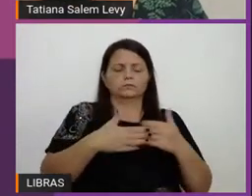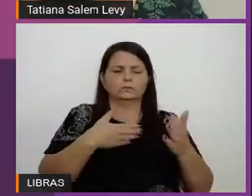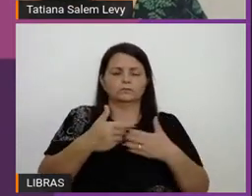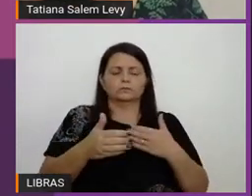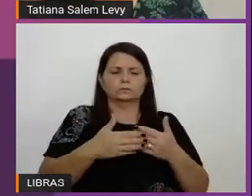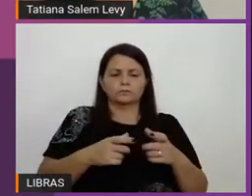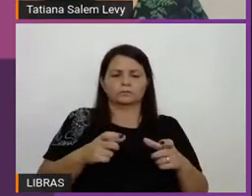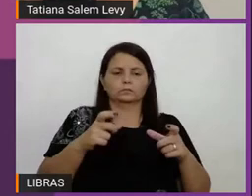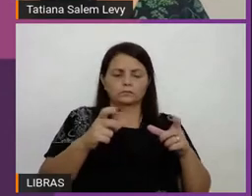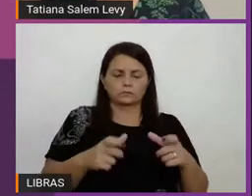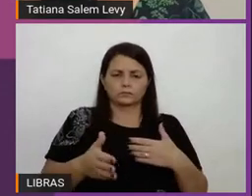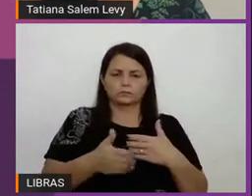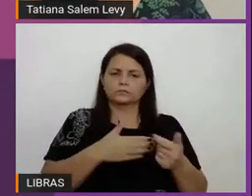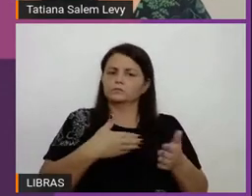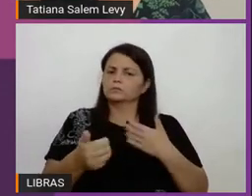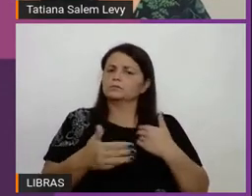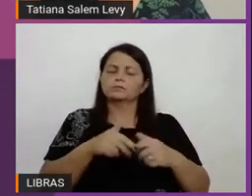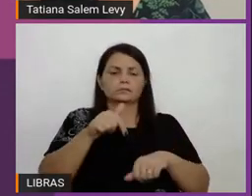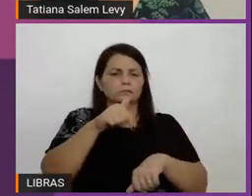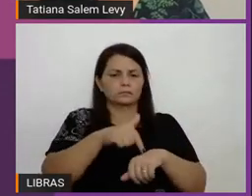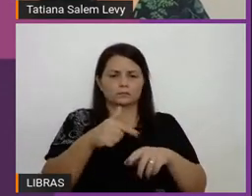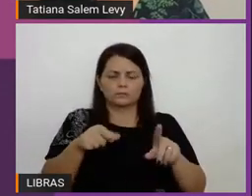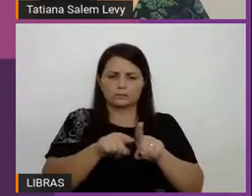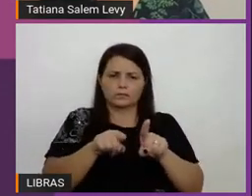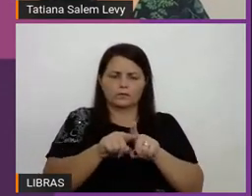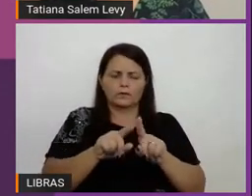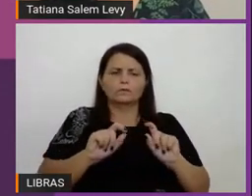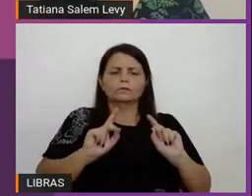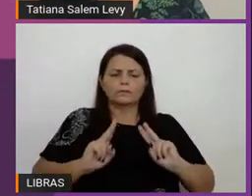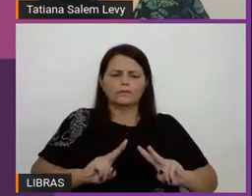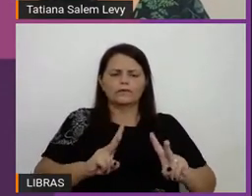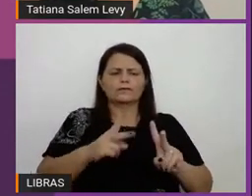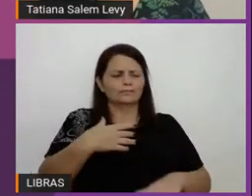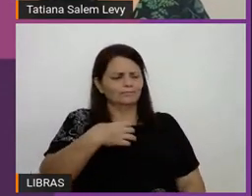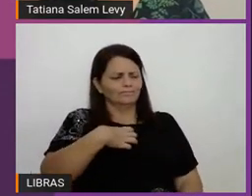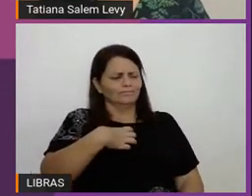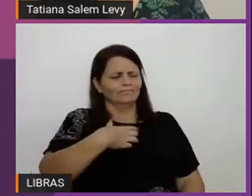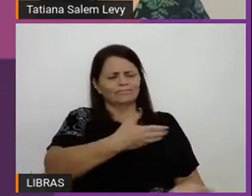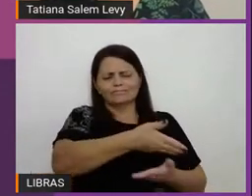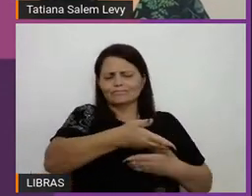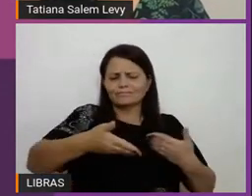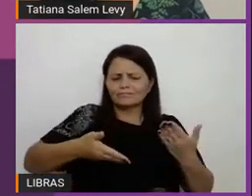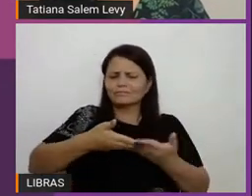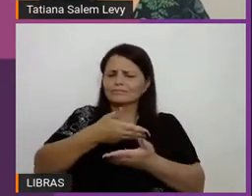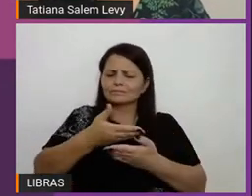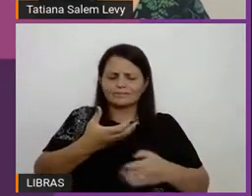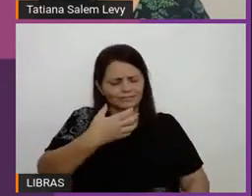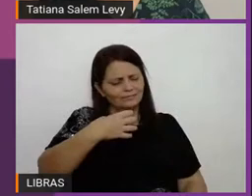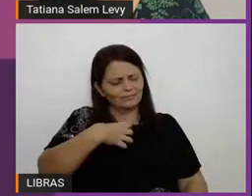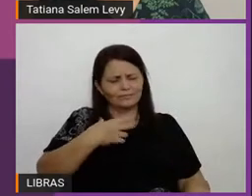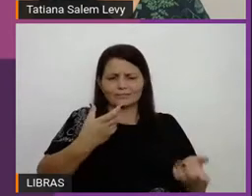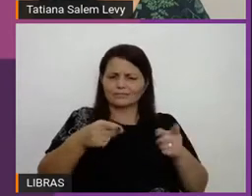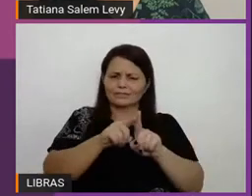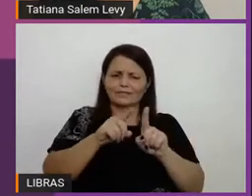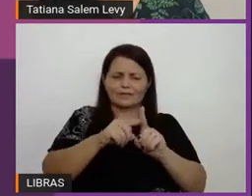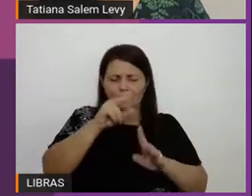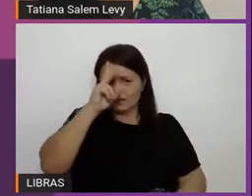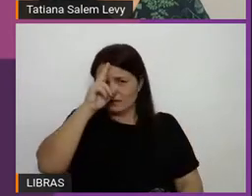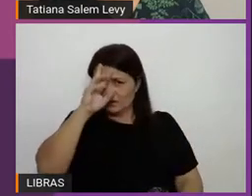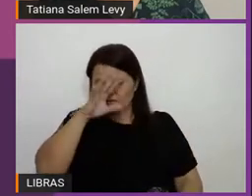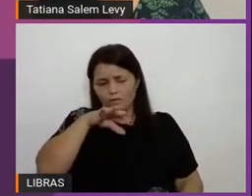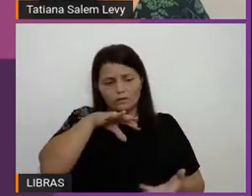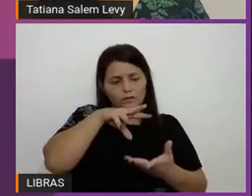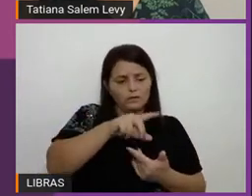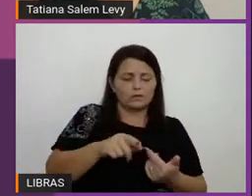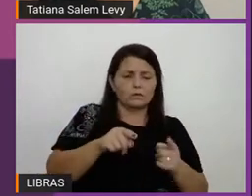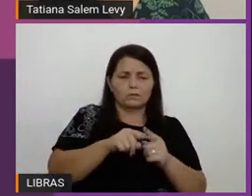lugar em qualquer momento Há sempre algo que faça tal maneira as histórias do